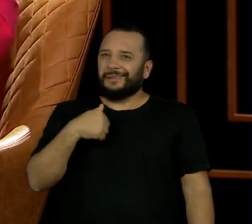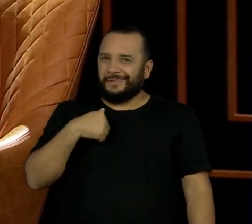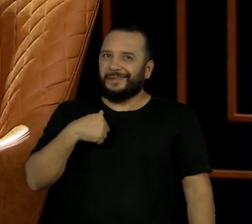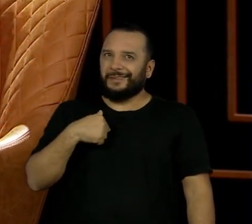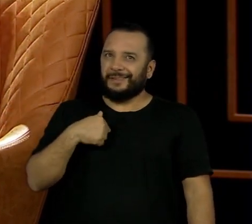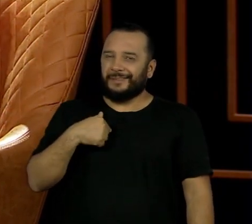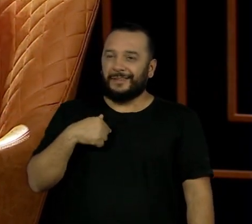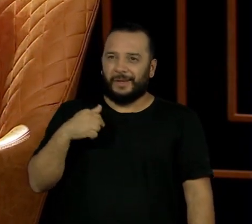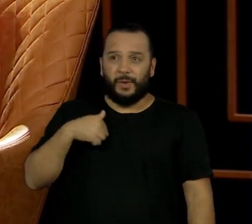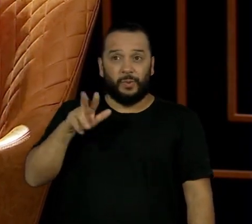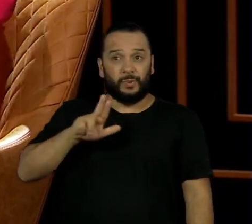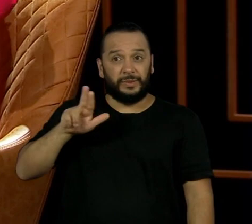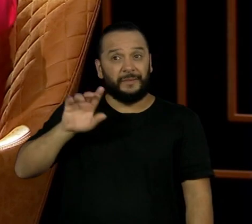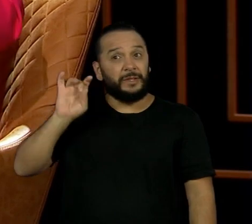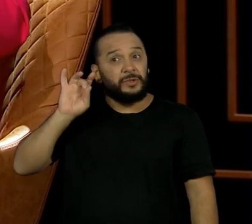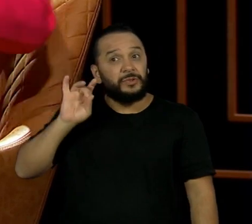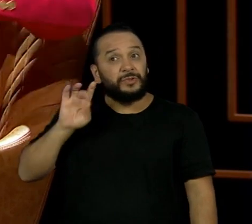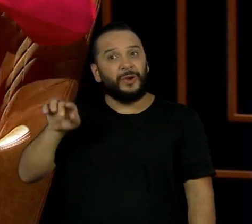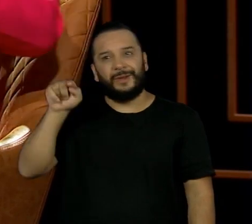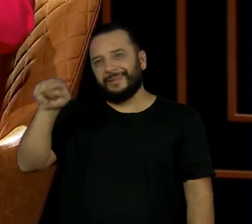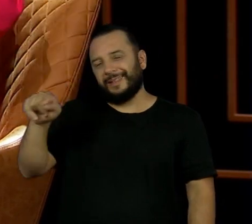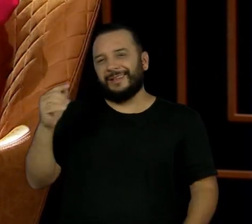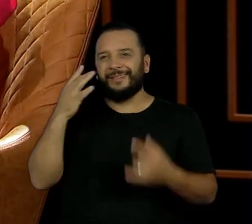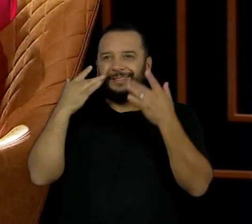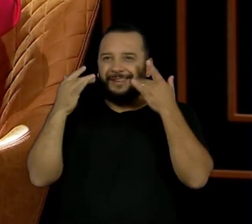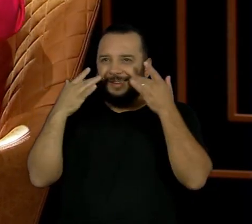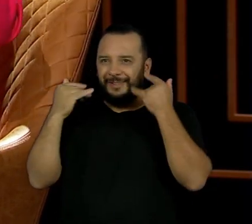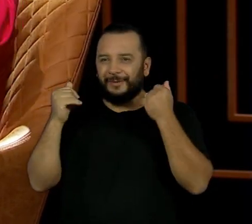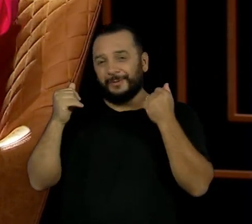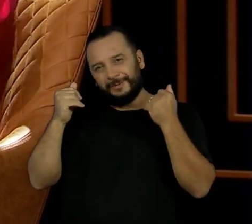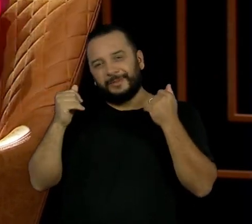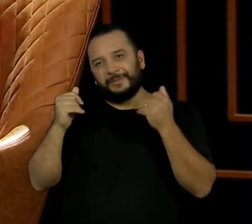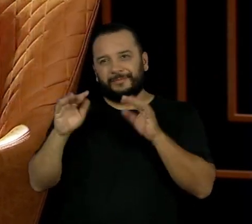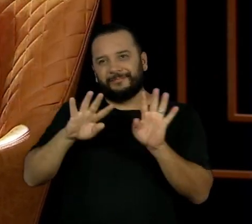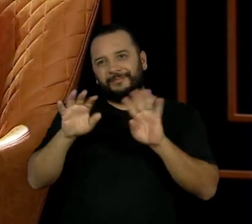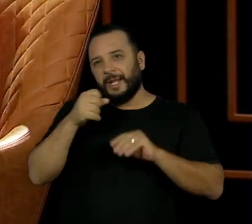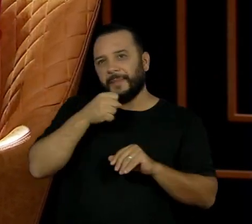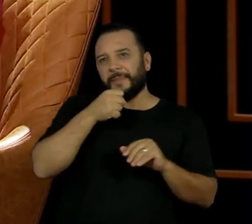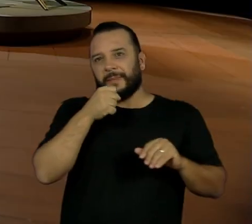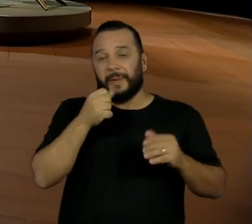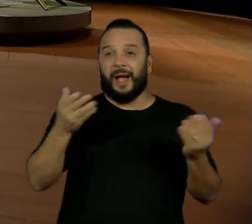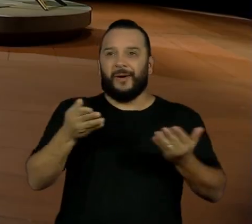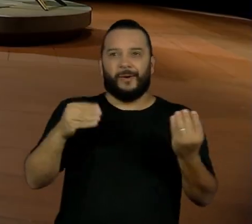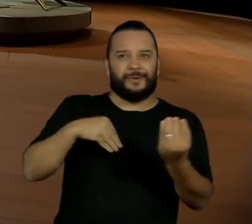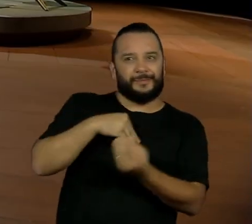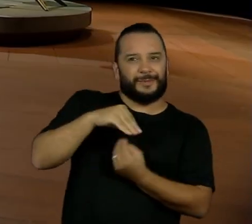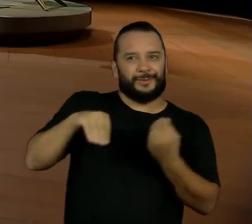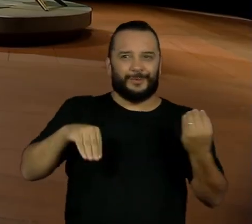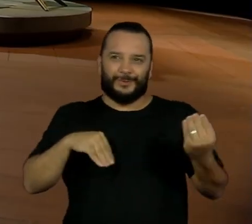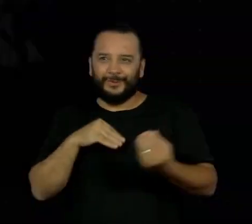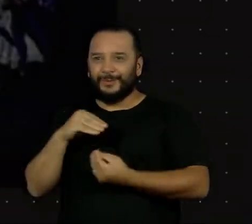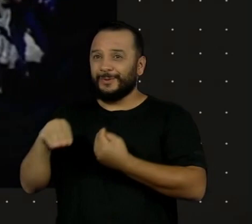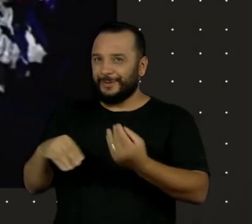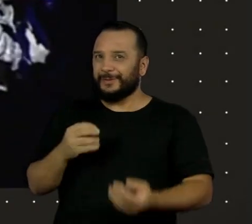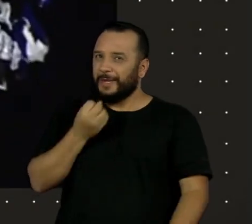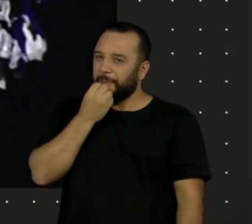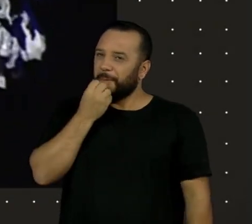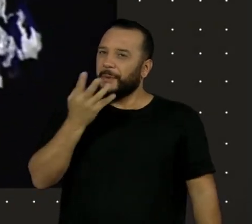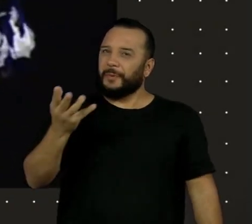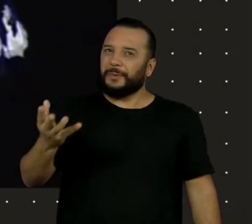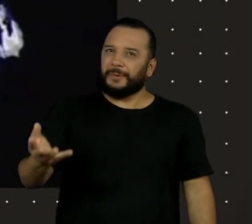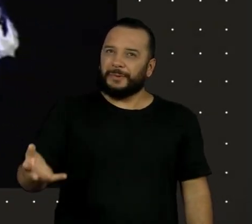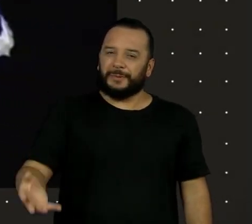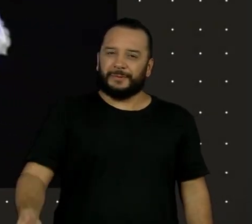usava apenas lá. Agora não, agora eu misturo. Eu faço uma misturinha assim que dá bom.